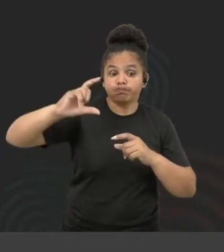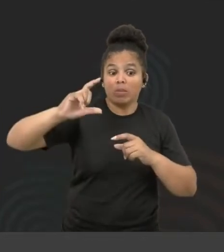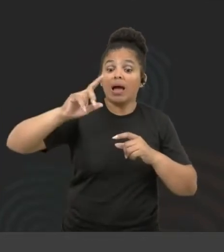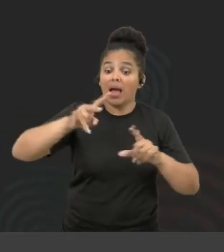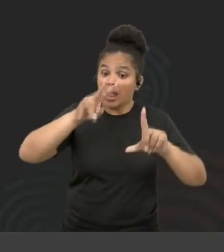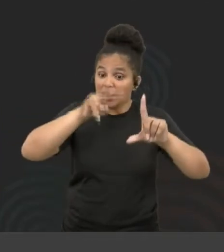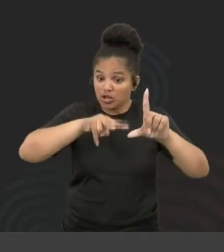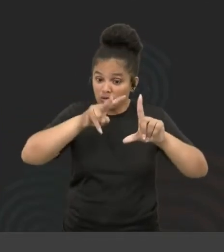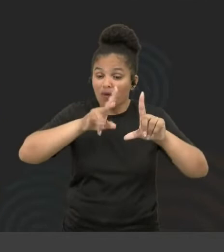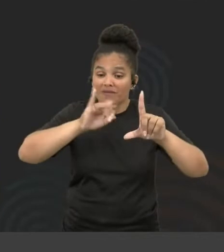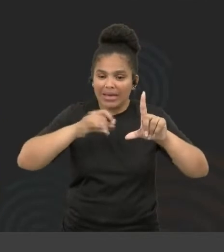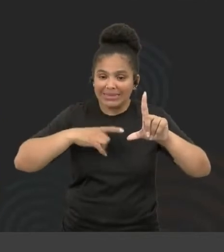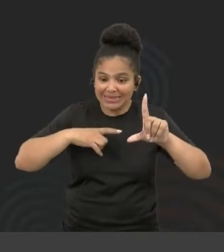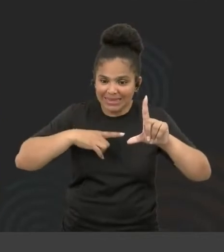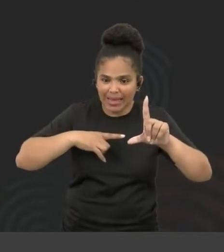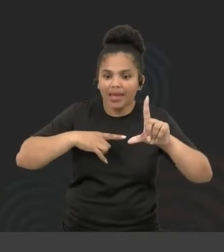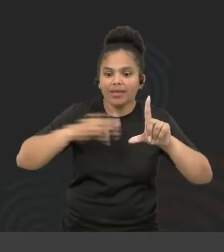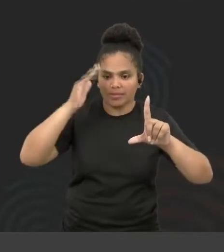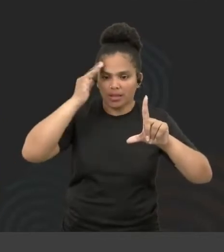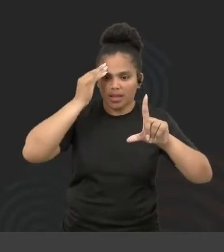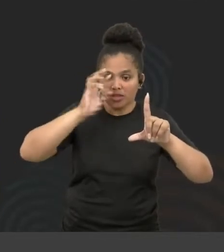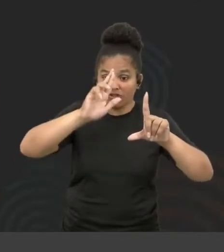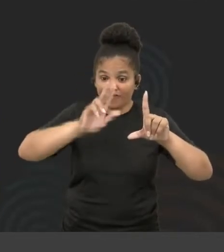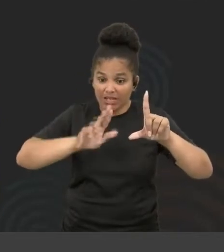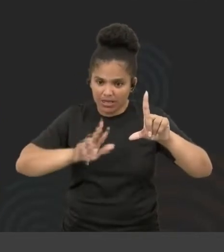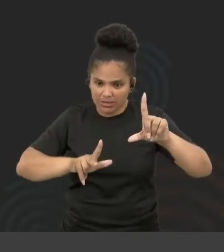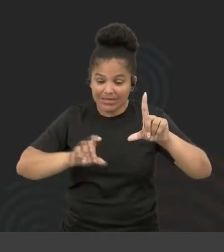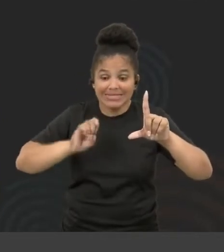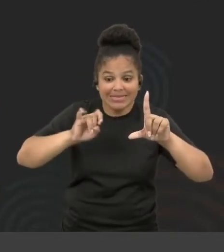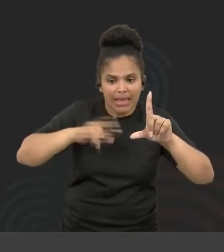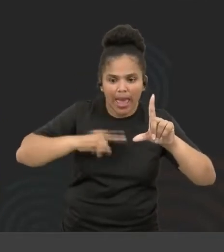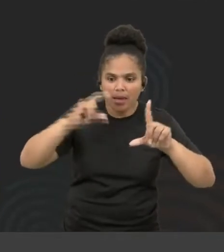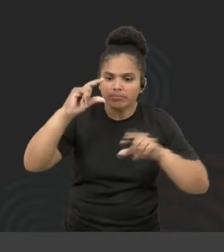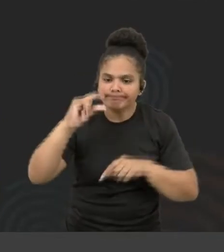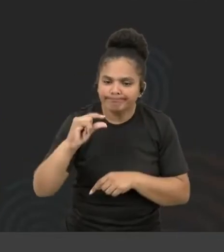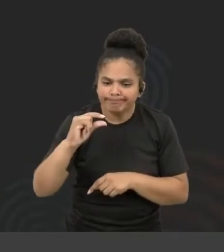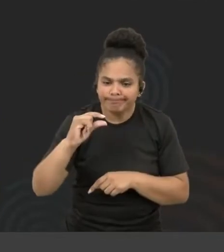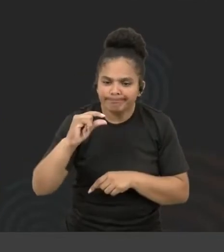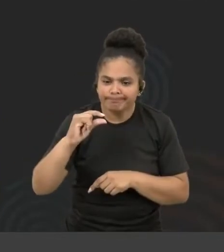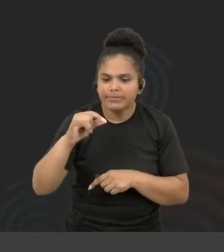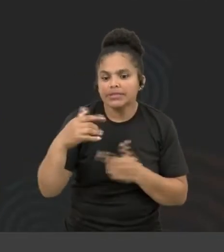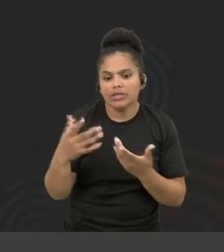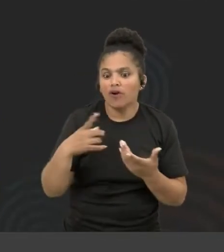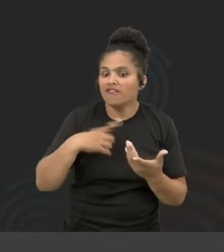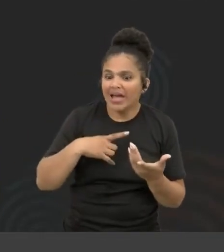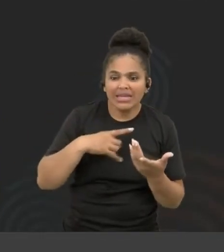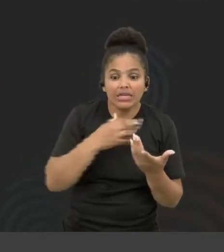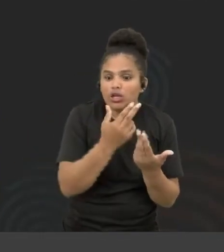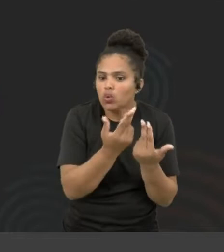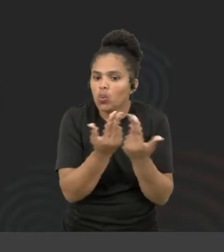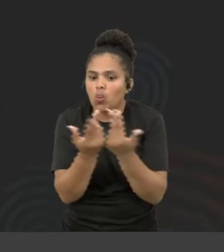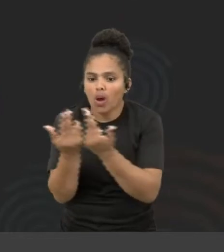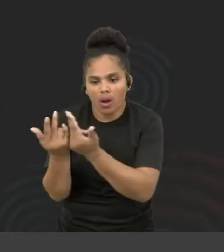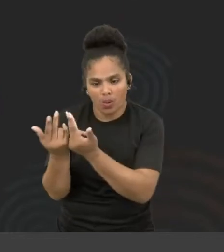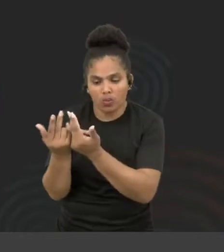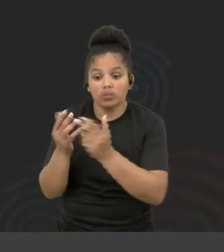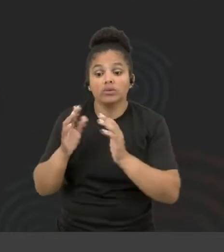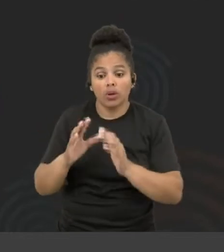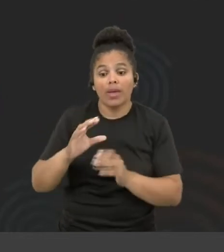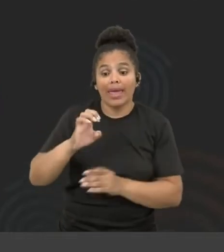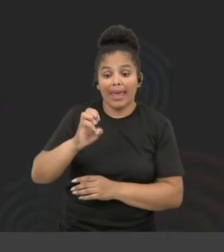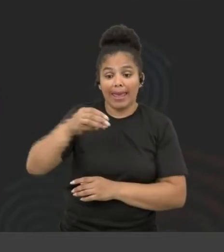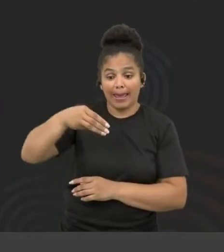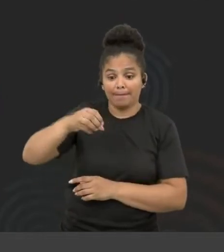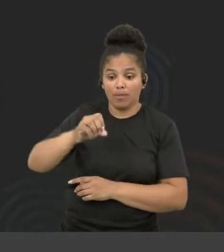essa diferença de palavras. Se eu colocar todas em minúsculo, ele vai ler como se fosse mentoria de acessibilidade. E os emojis, eles